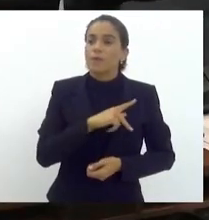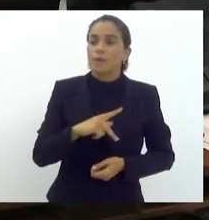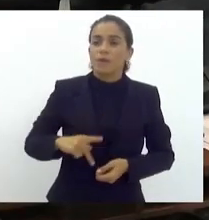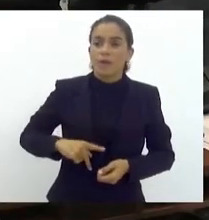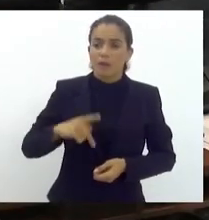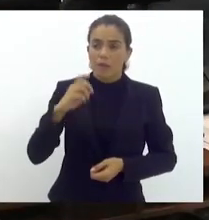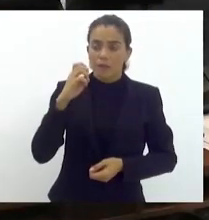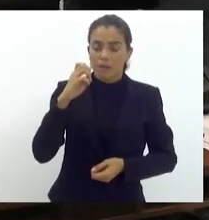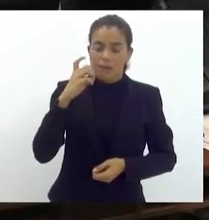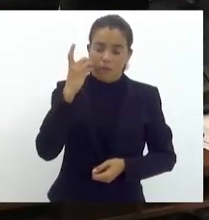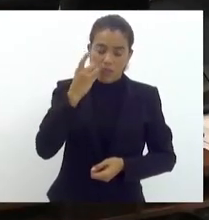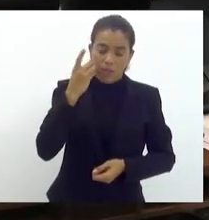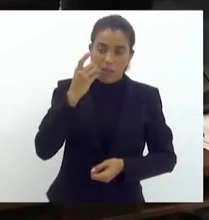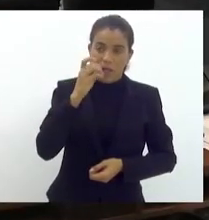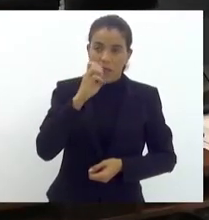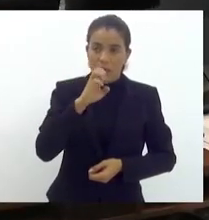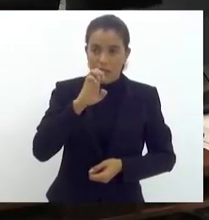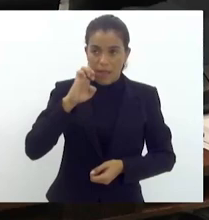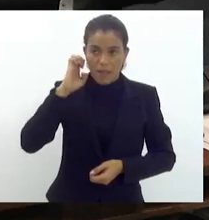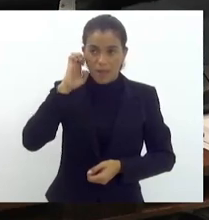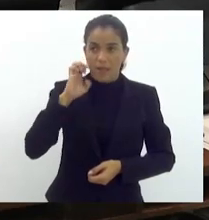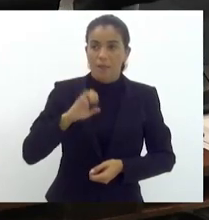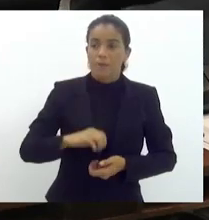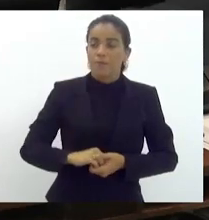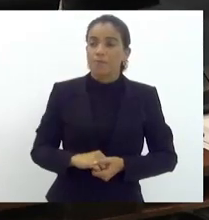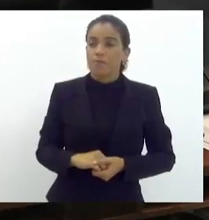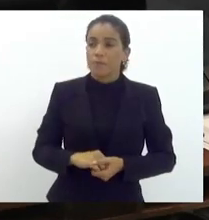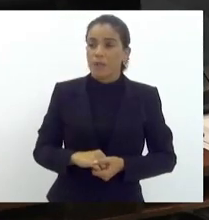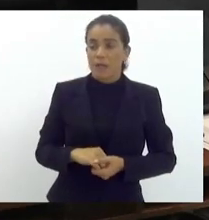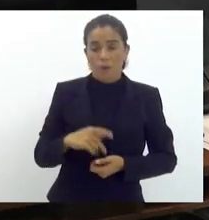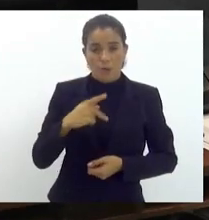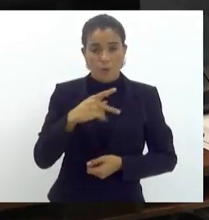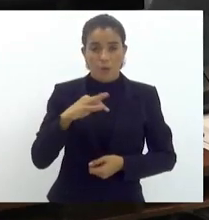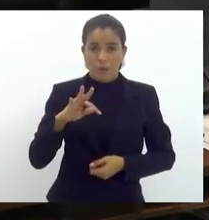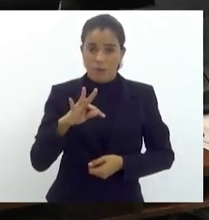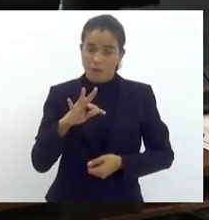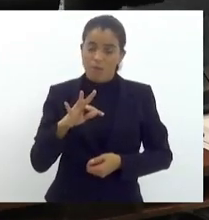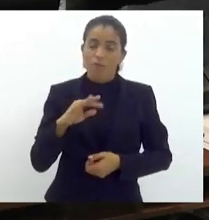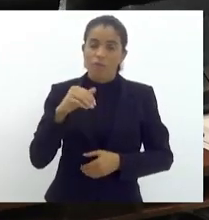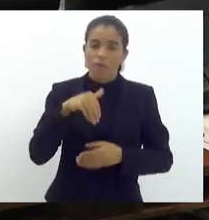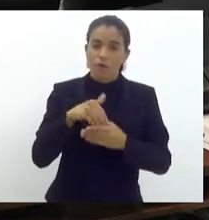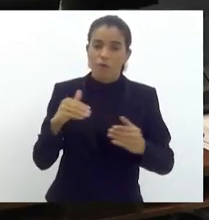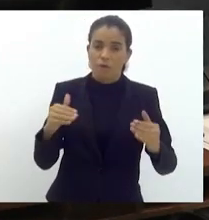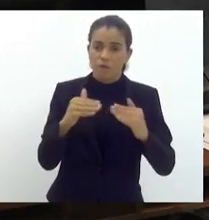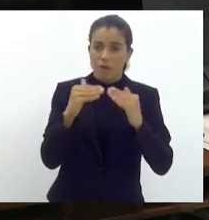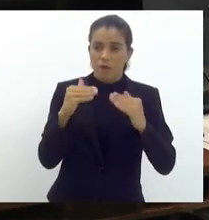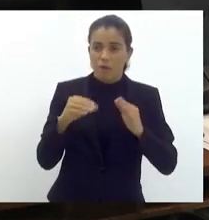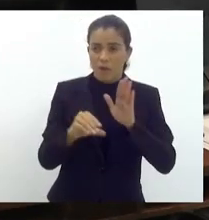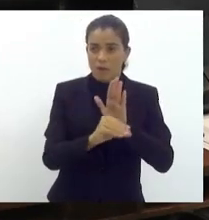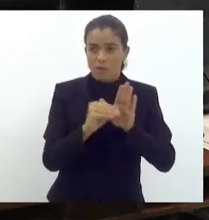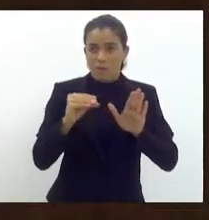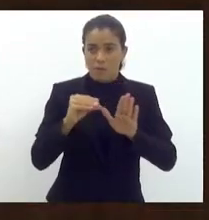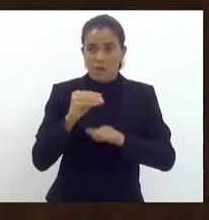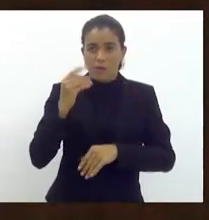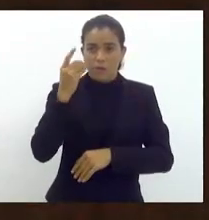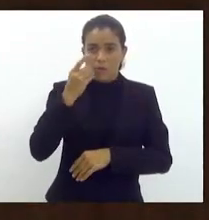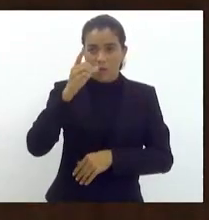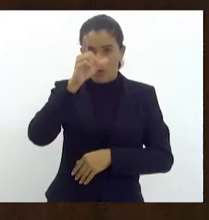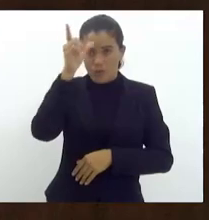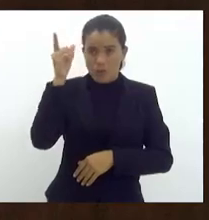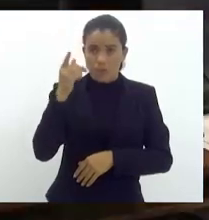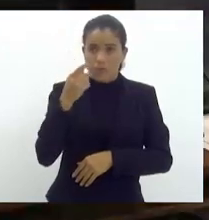queria pontuar aqui que a bancada do PT volta favorável a emenda do deputado Luiz Paulo essa matéria